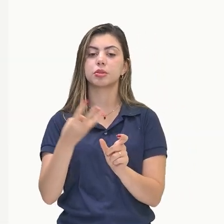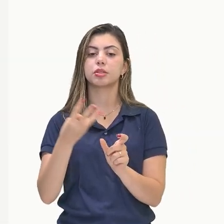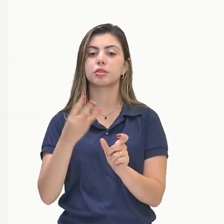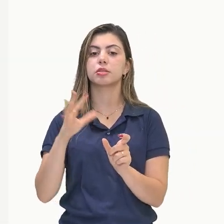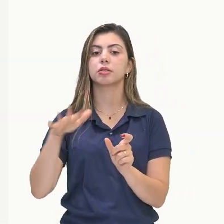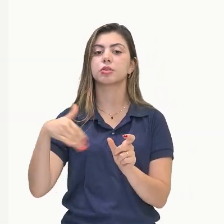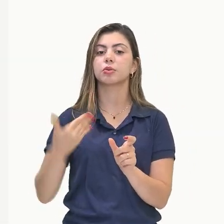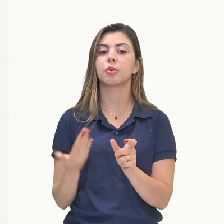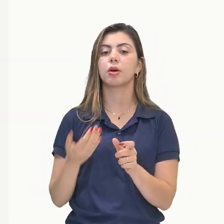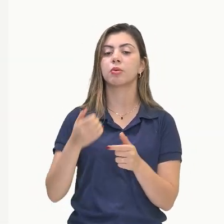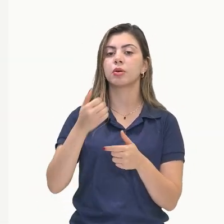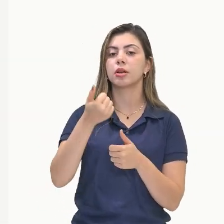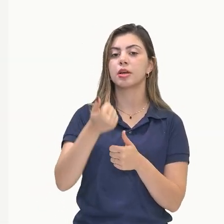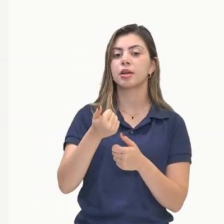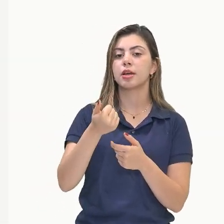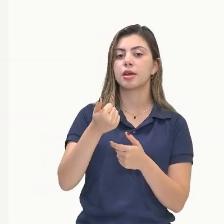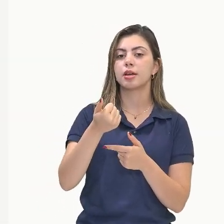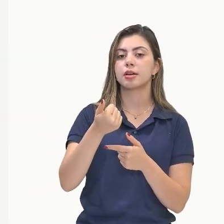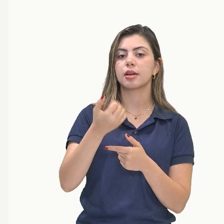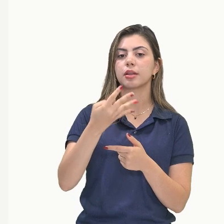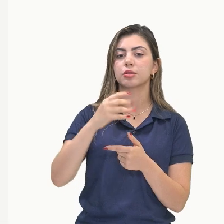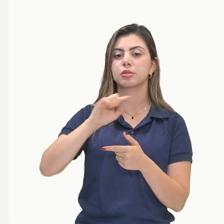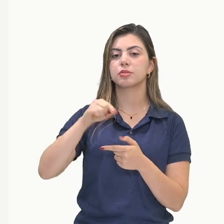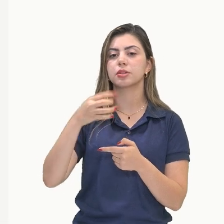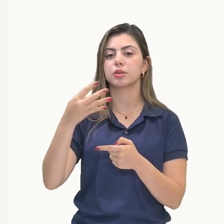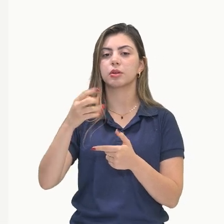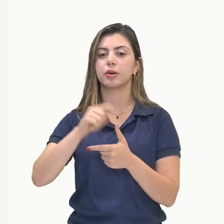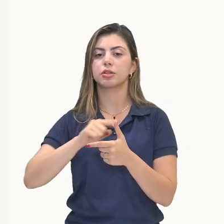teremos 14,4 dividido por 12,